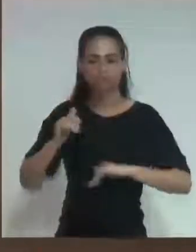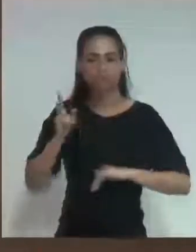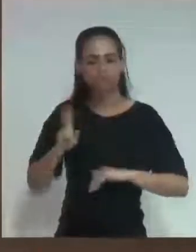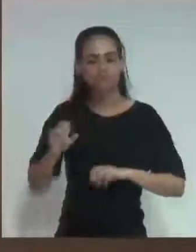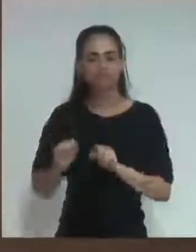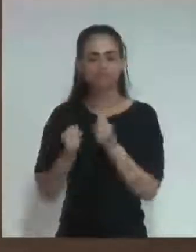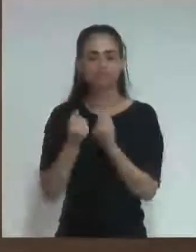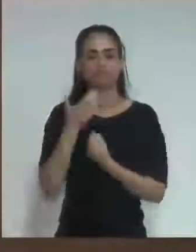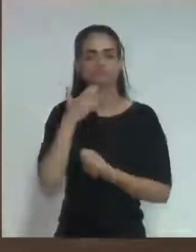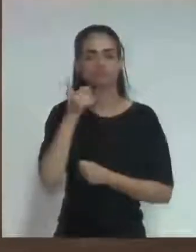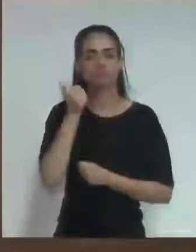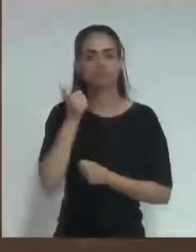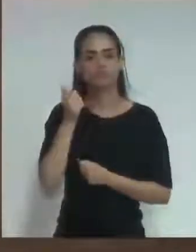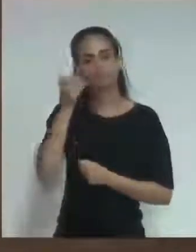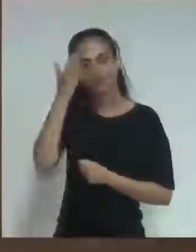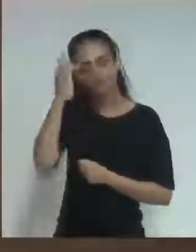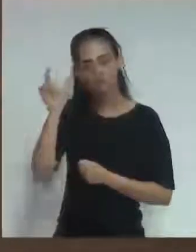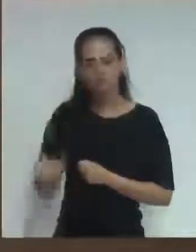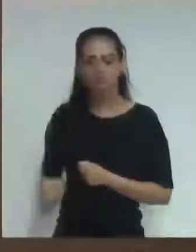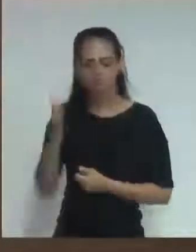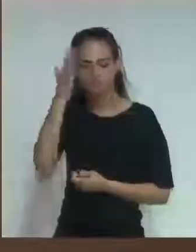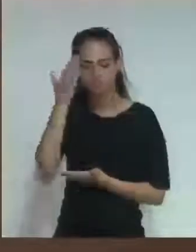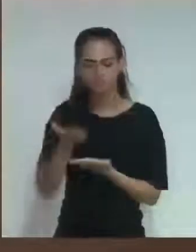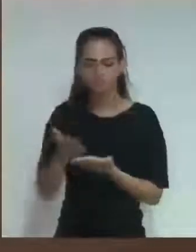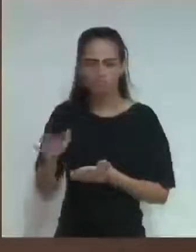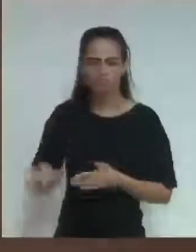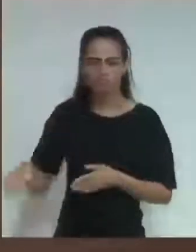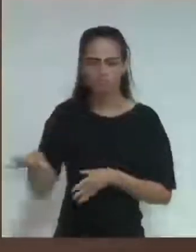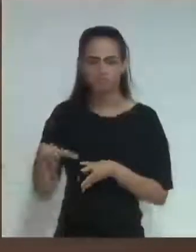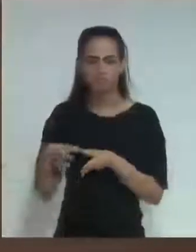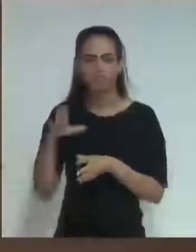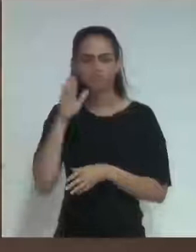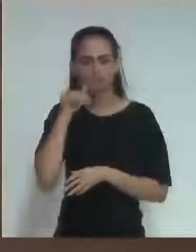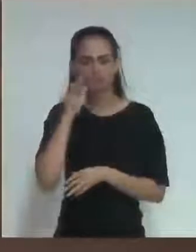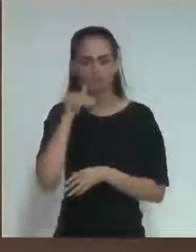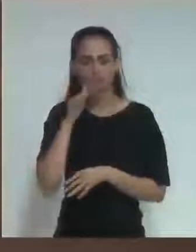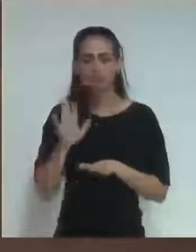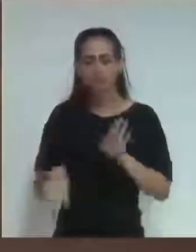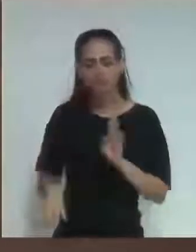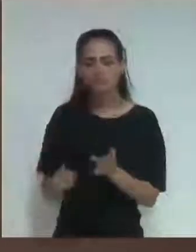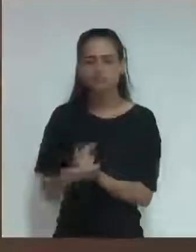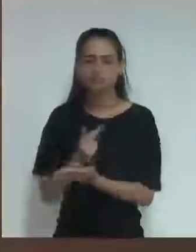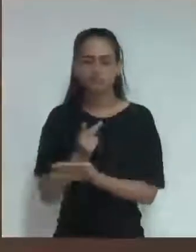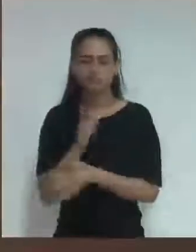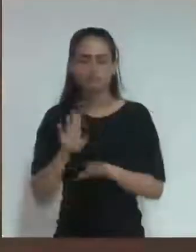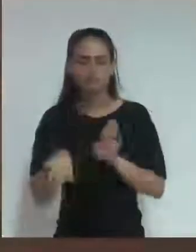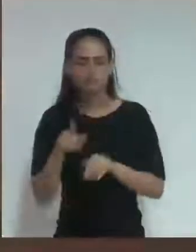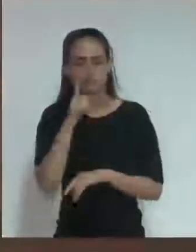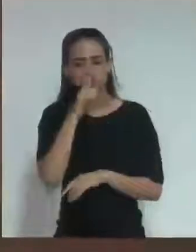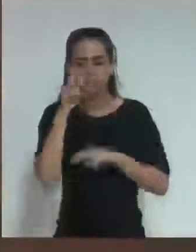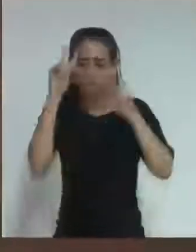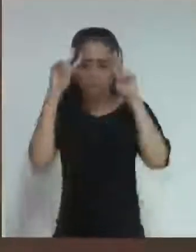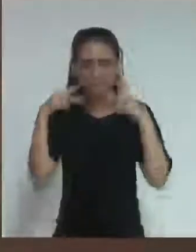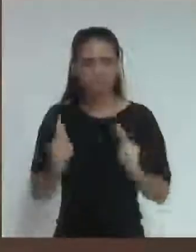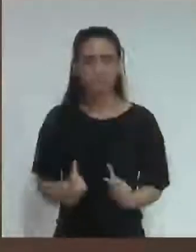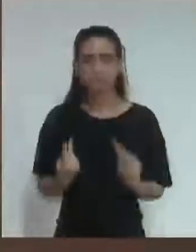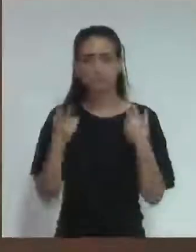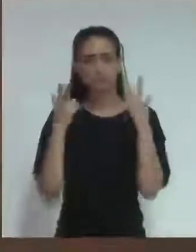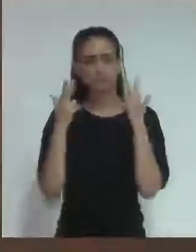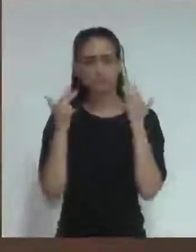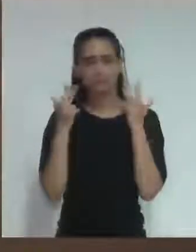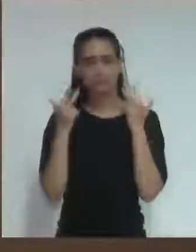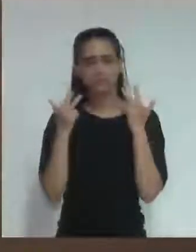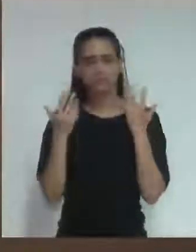têm boa fé. Eventuais falhas podem ocorrer com qualquer um de nós. Qualquer um de nós. Ainda mais em questões, às vezes,